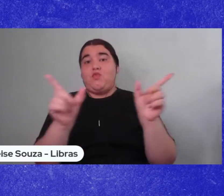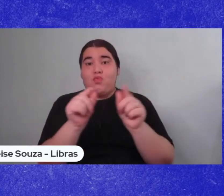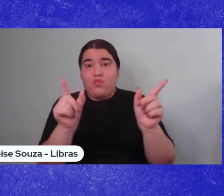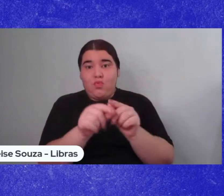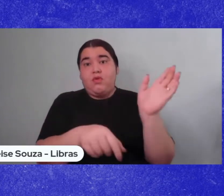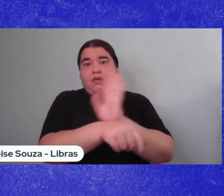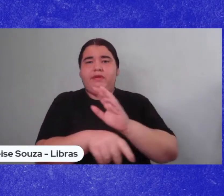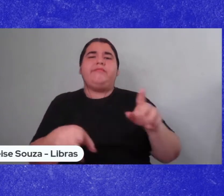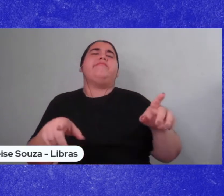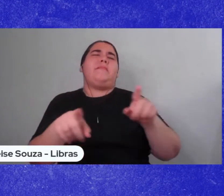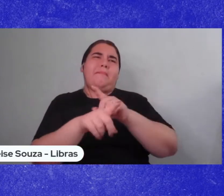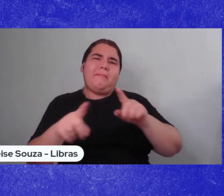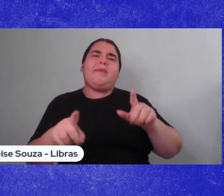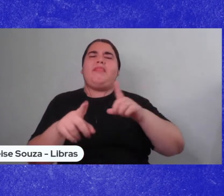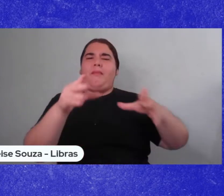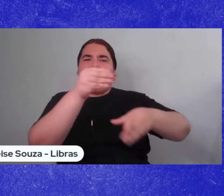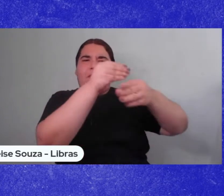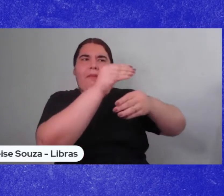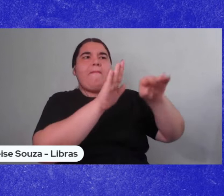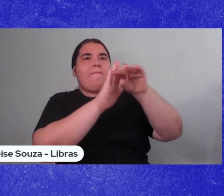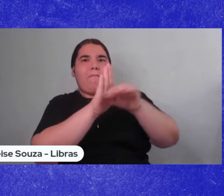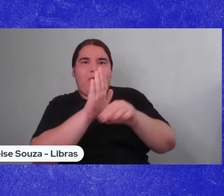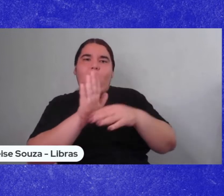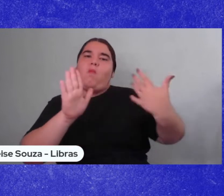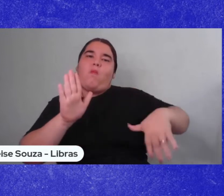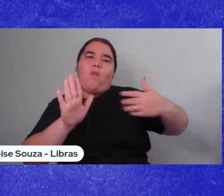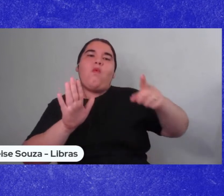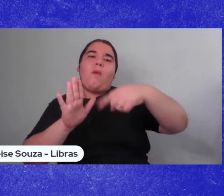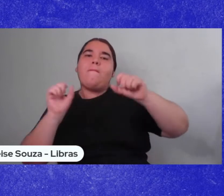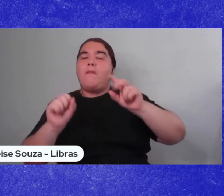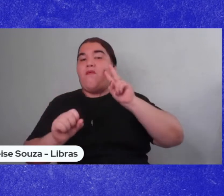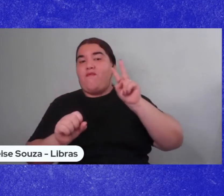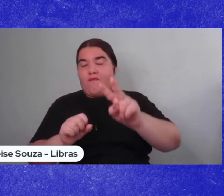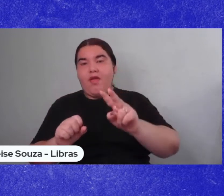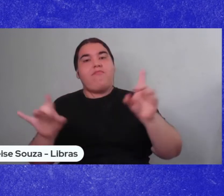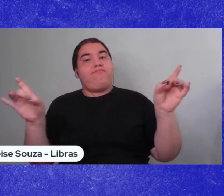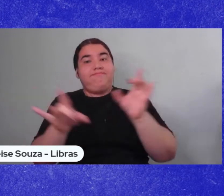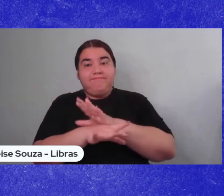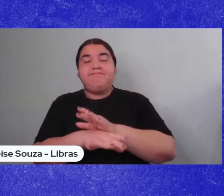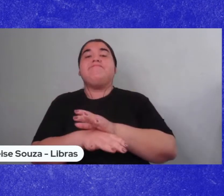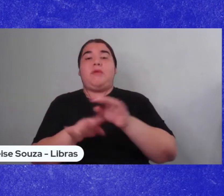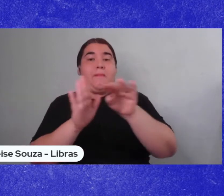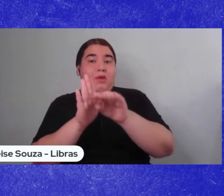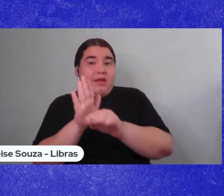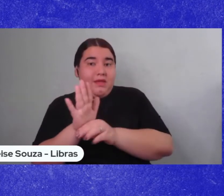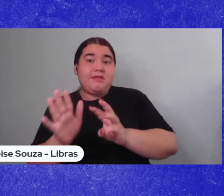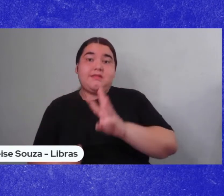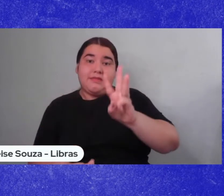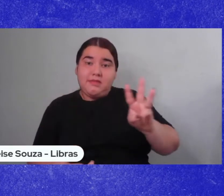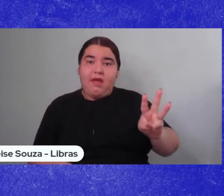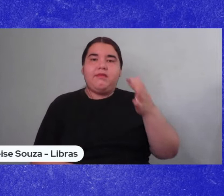atividades de formação. Enfim, tem uma programação incrível aí que você pode conferir no site, acompanhar também os nossos